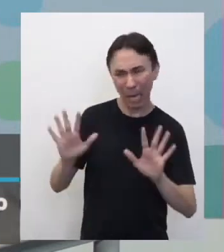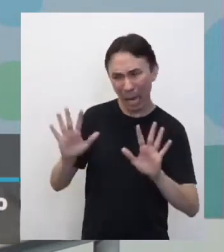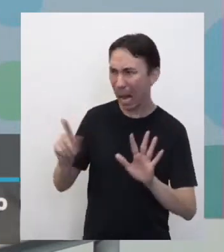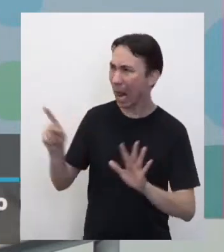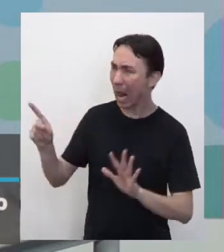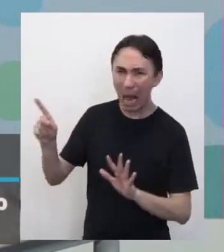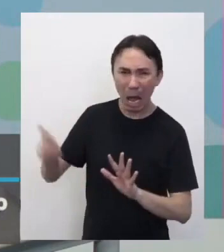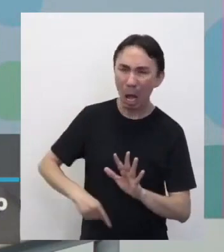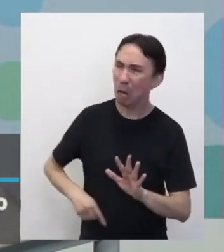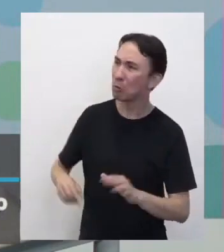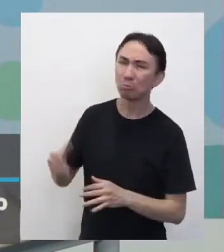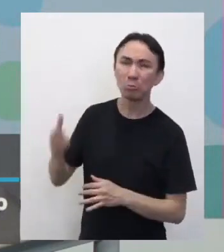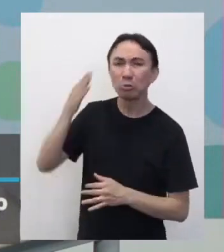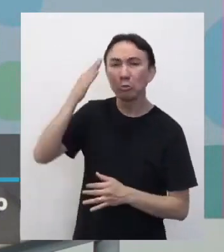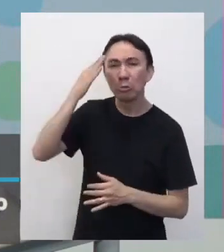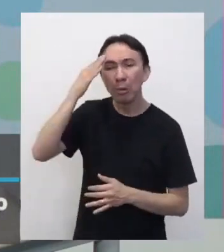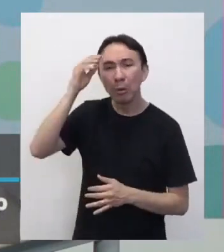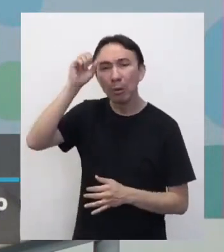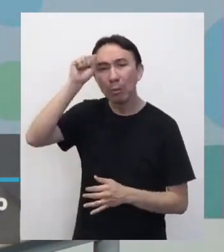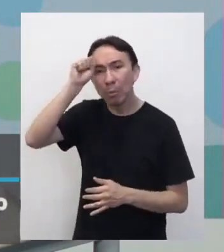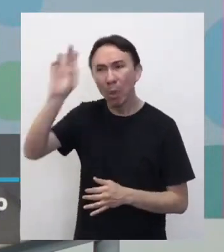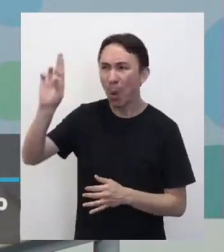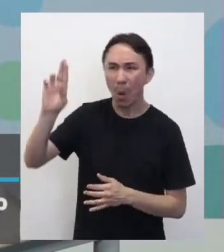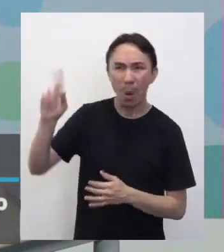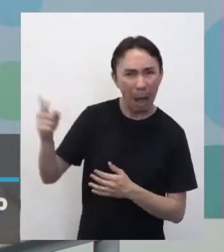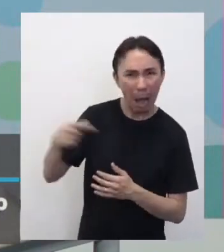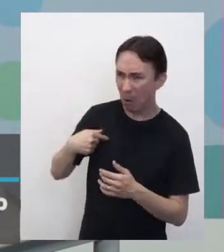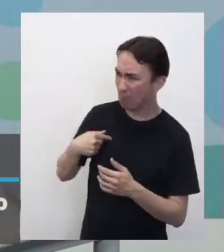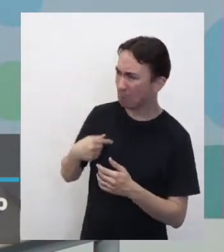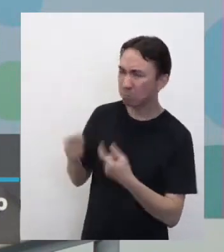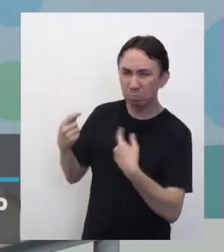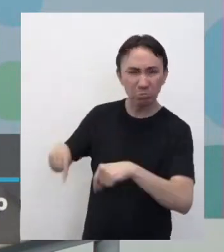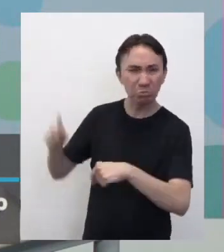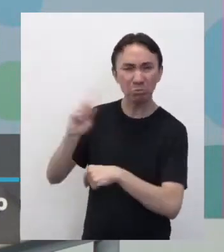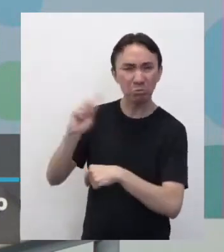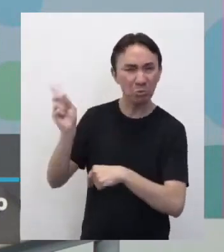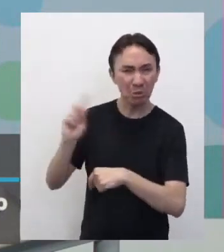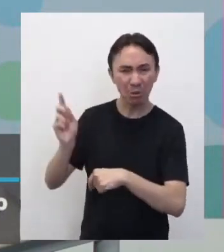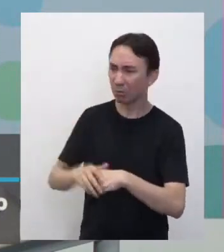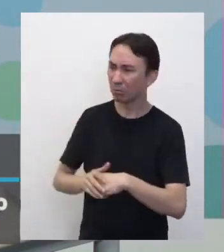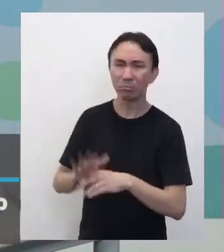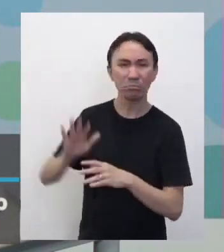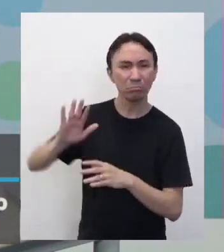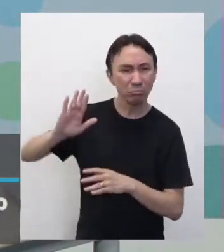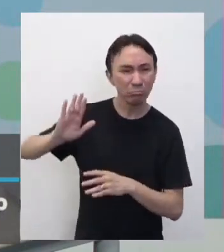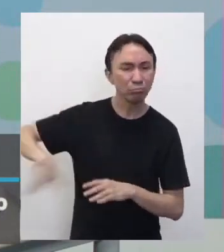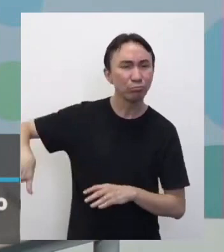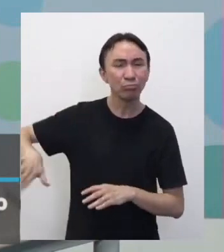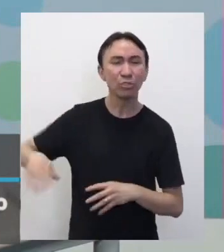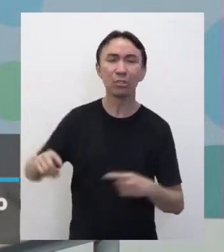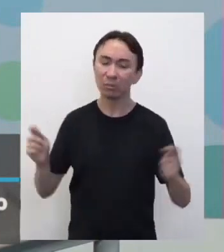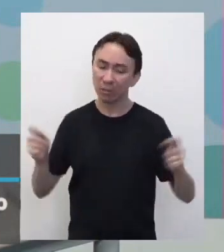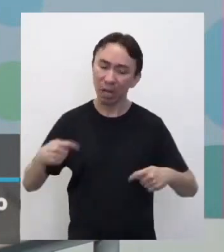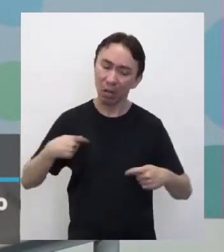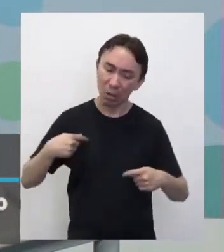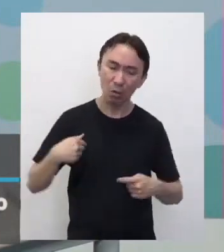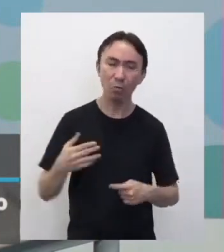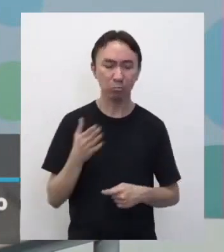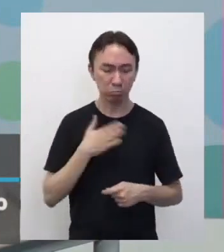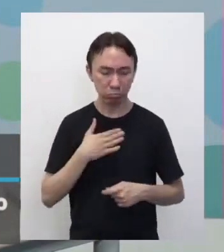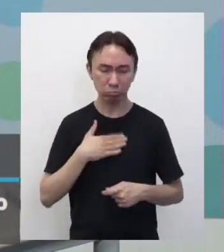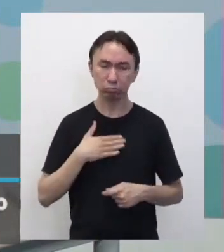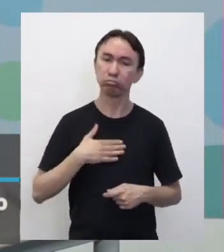senhor feudal para ter a sua subsistência. Ele pode fazer aí a sua vida através do comércio de uma